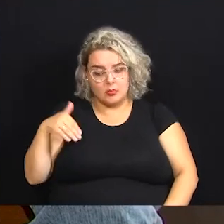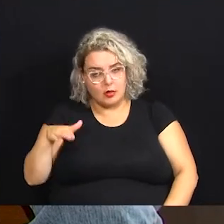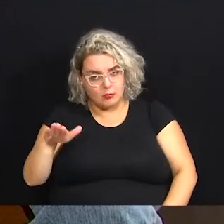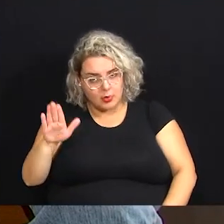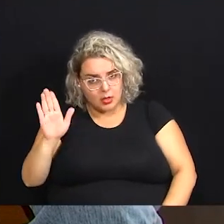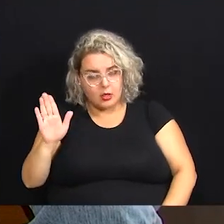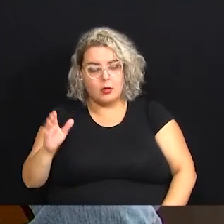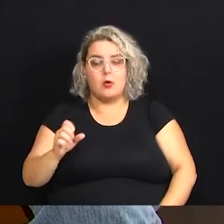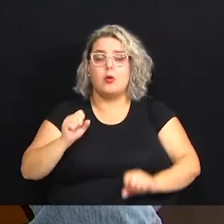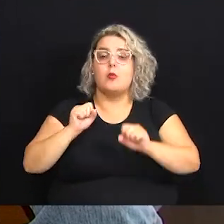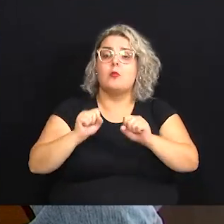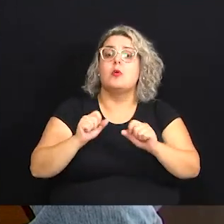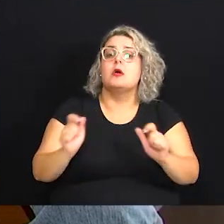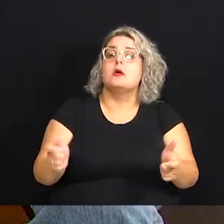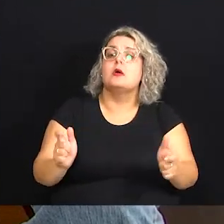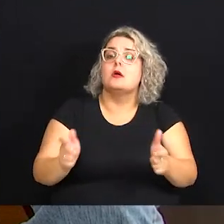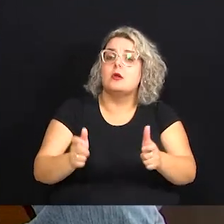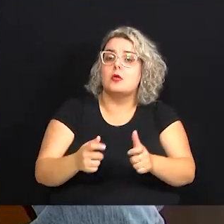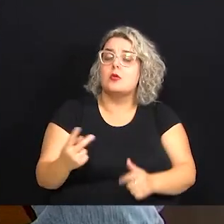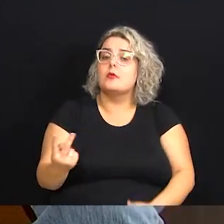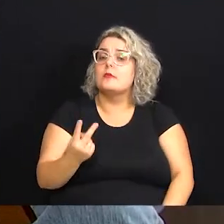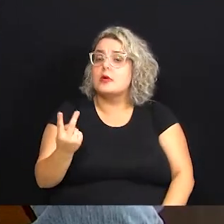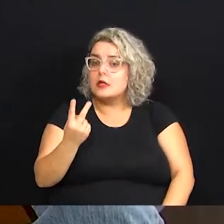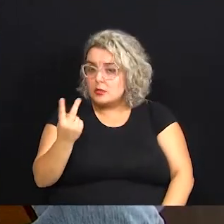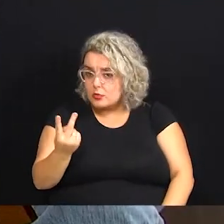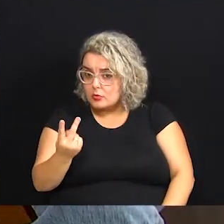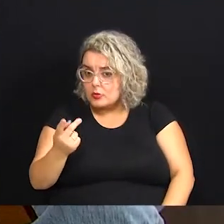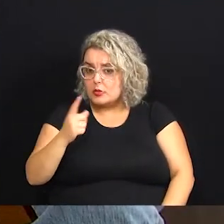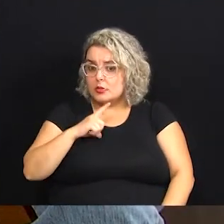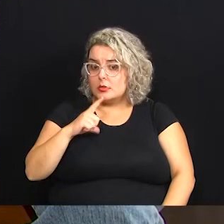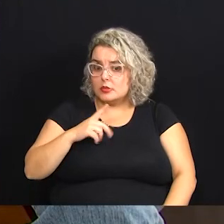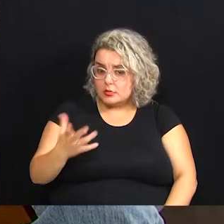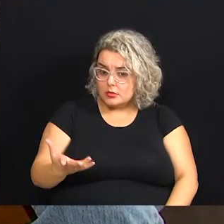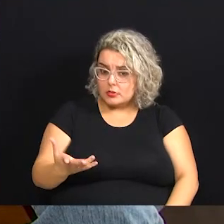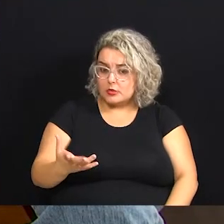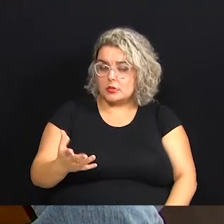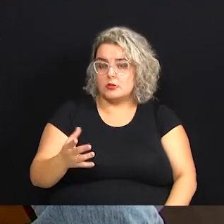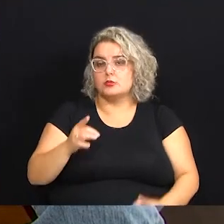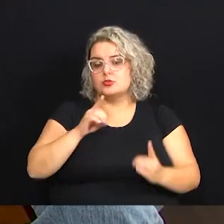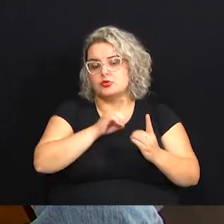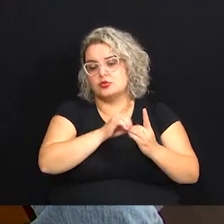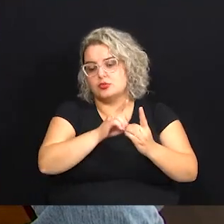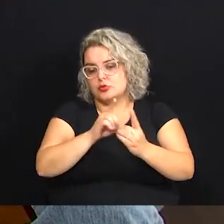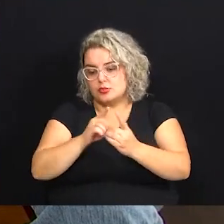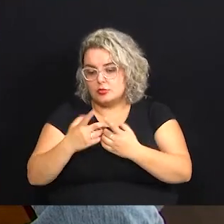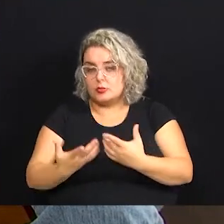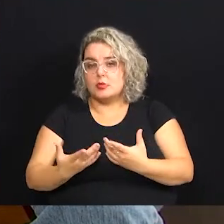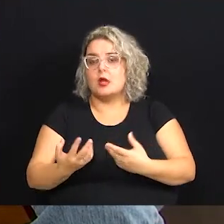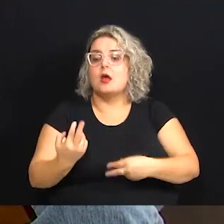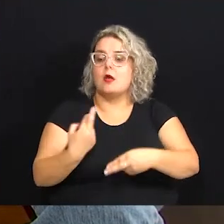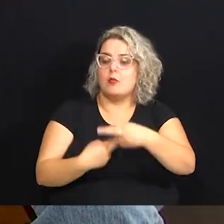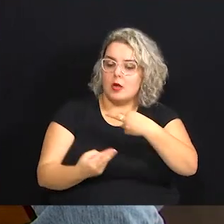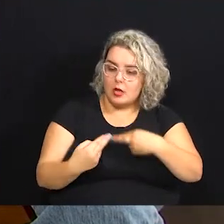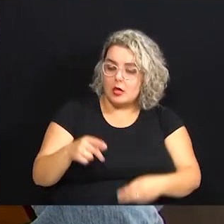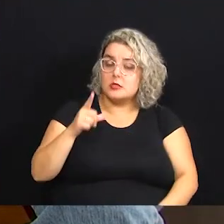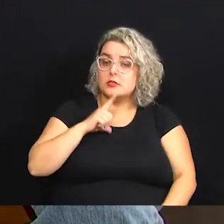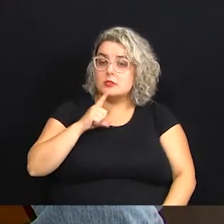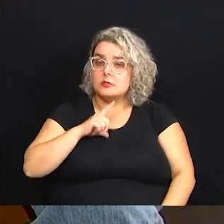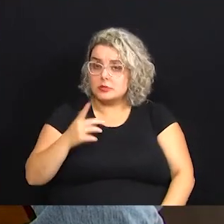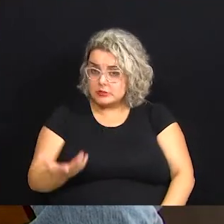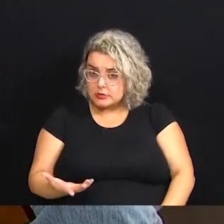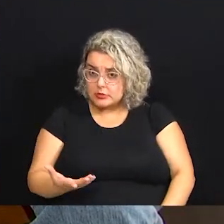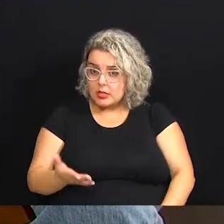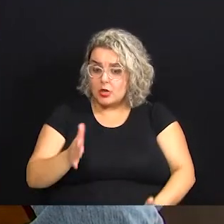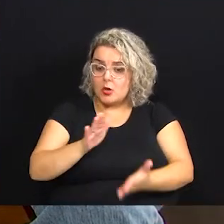avançada, talvez eu possa reduzir o valor que eu tenho ali de cobertura. Então, é uma relação que existe